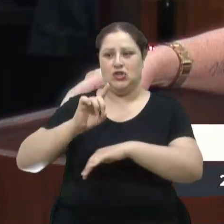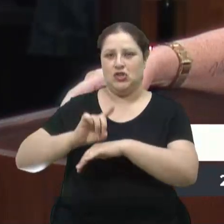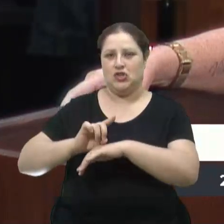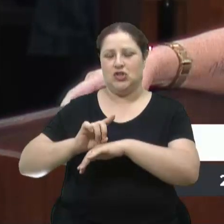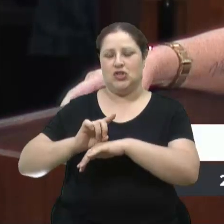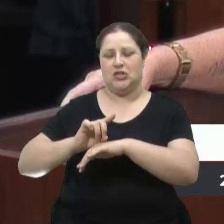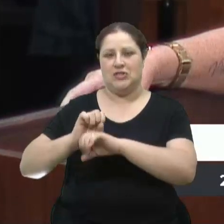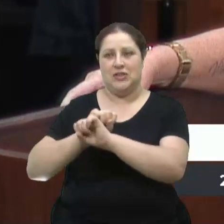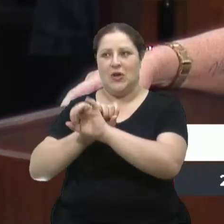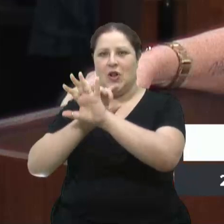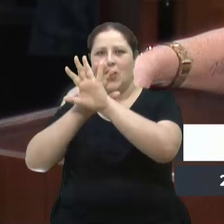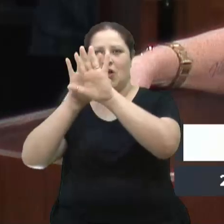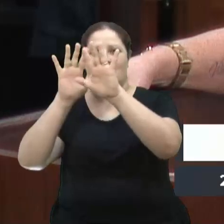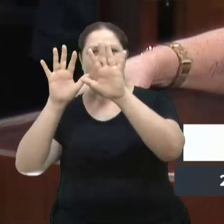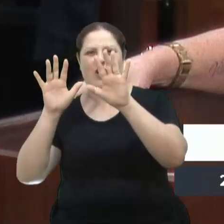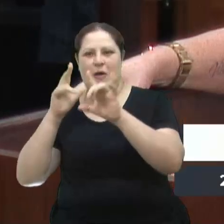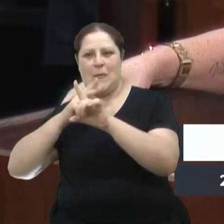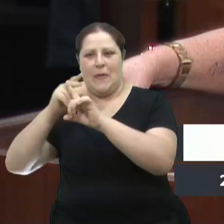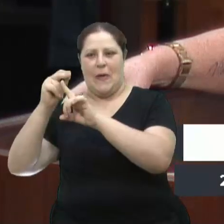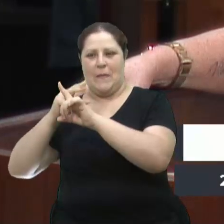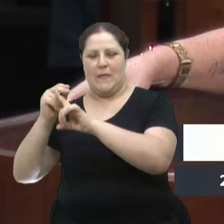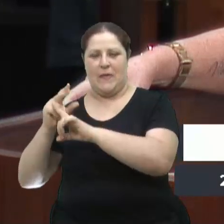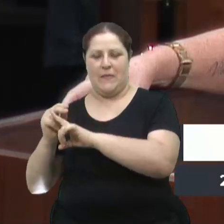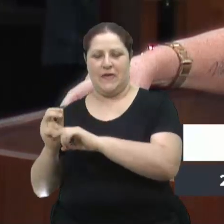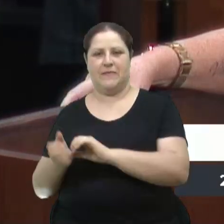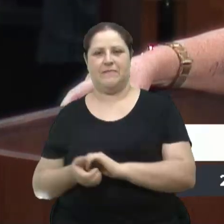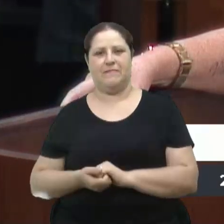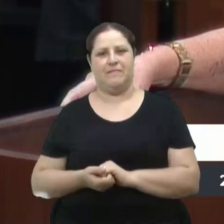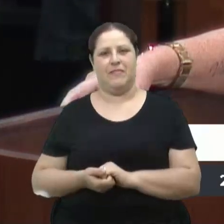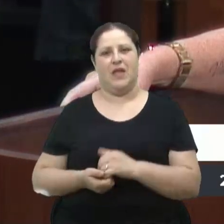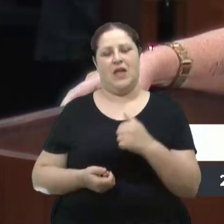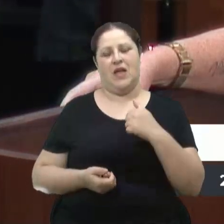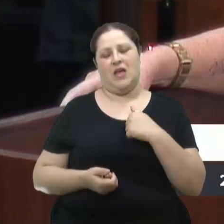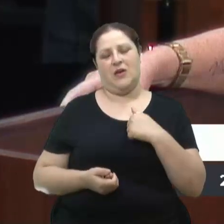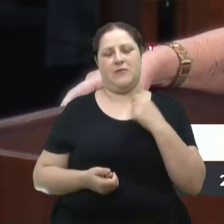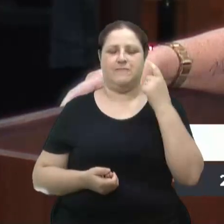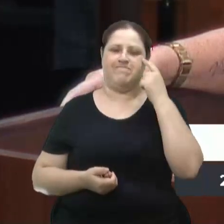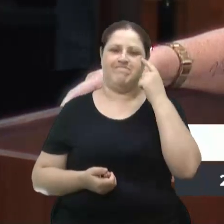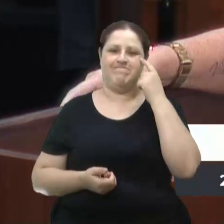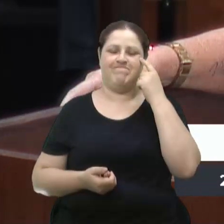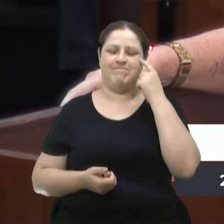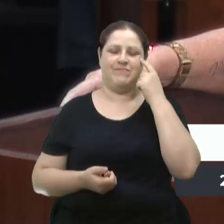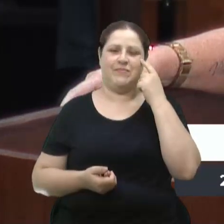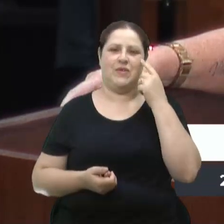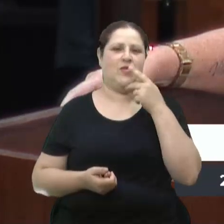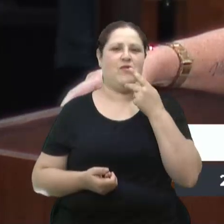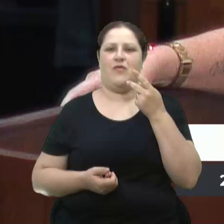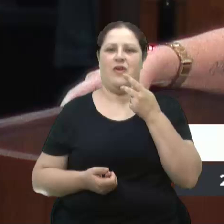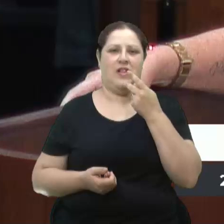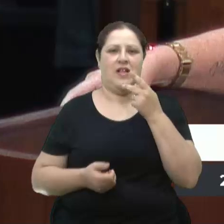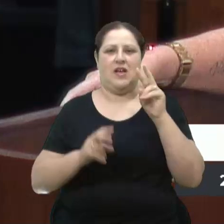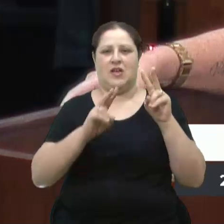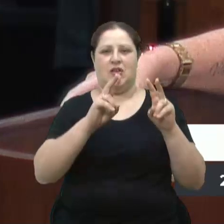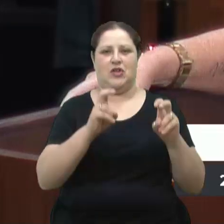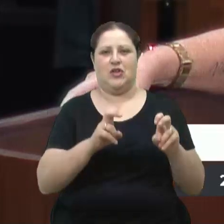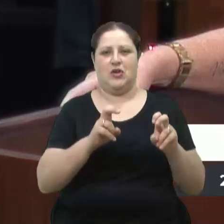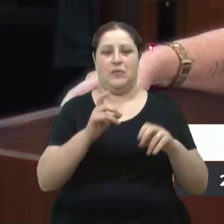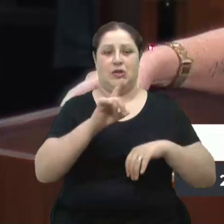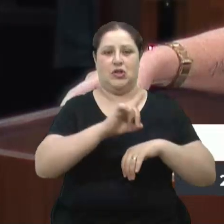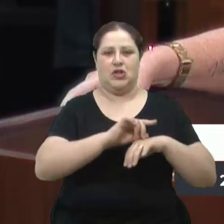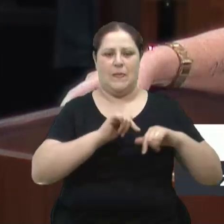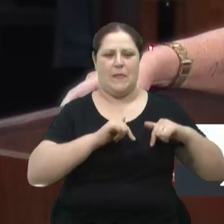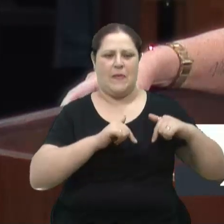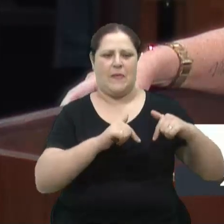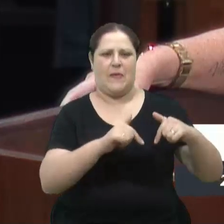dos dias de lutas, de denúncia, de quanto as mulheres estão sendo mortas,